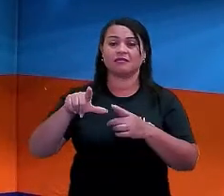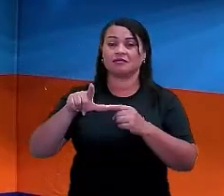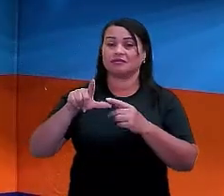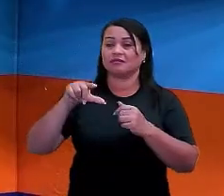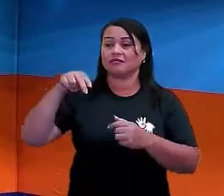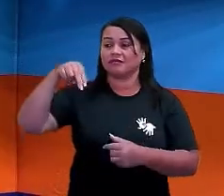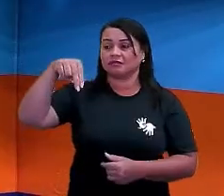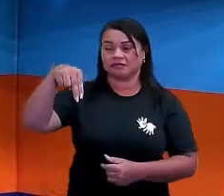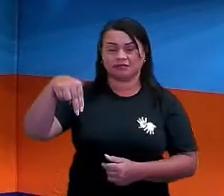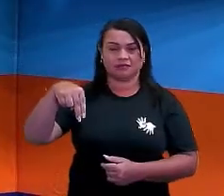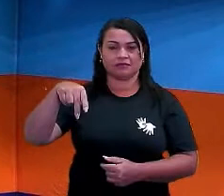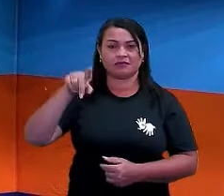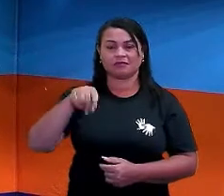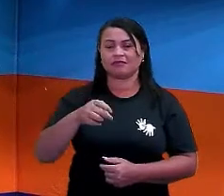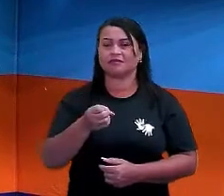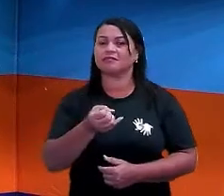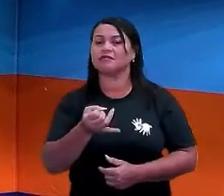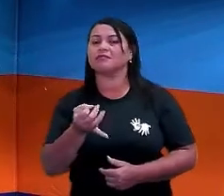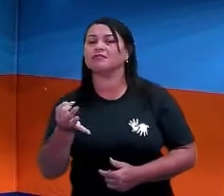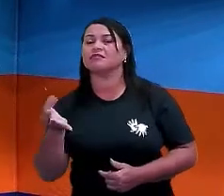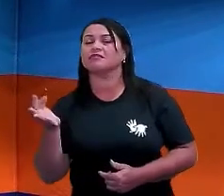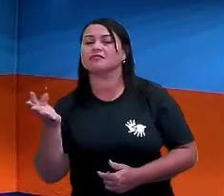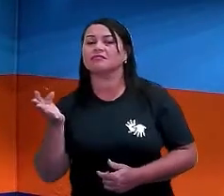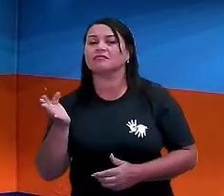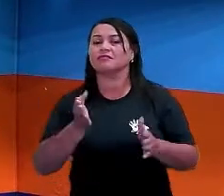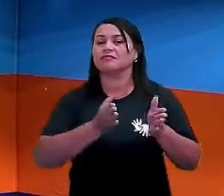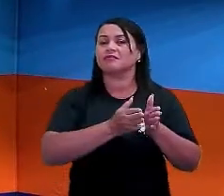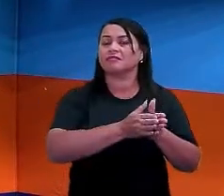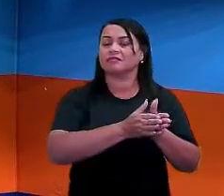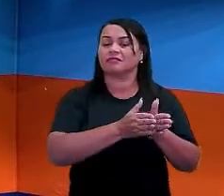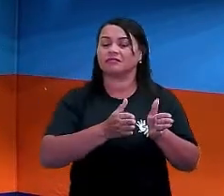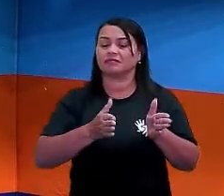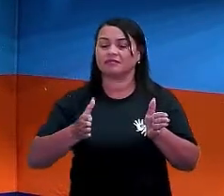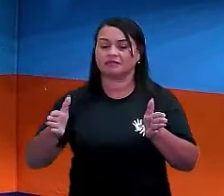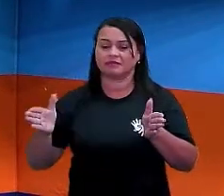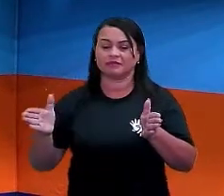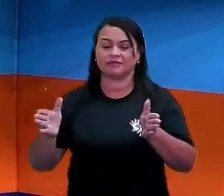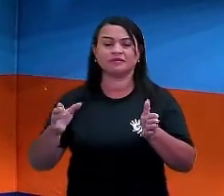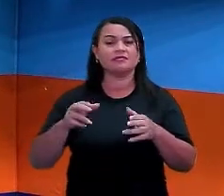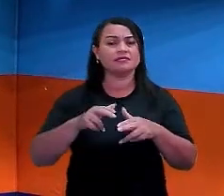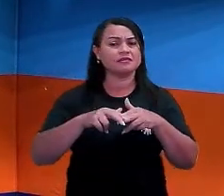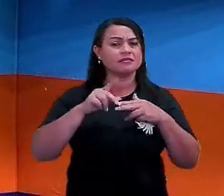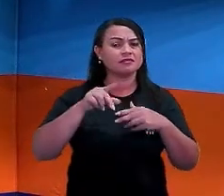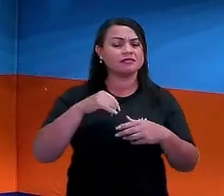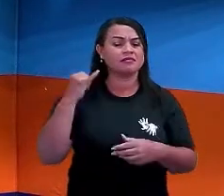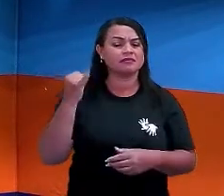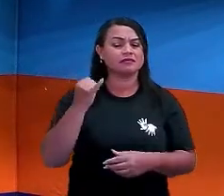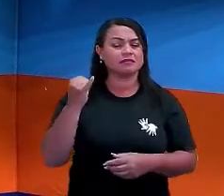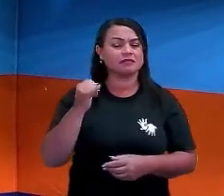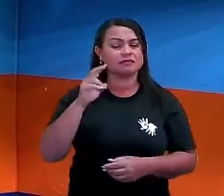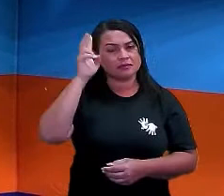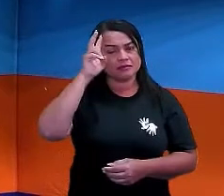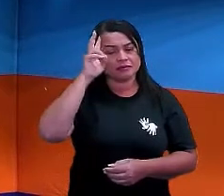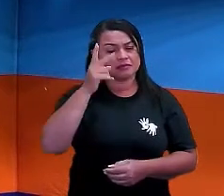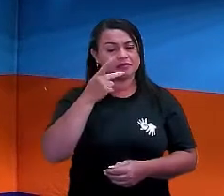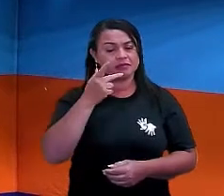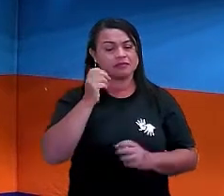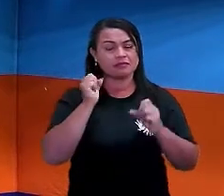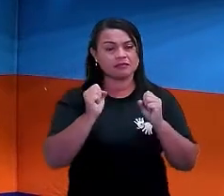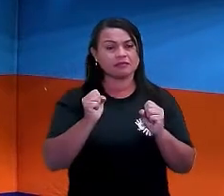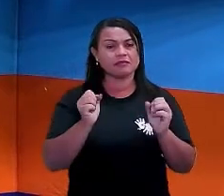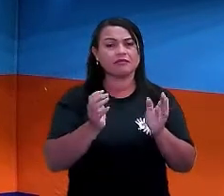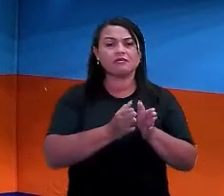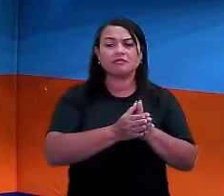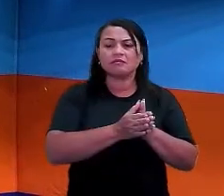N determina o número de elementos da sequência. Por isso que é importante saber isso. Lembra que eu falei que eu posso limitar a